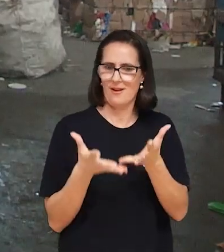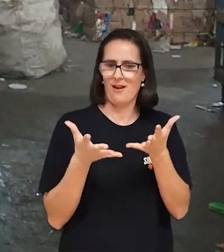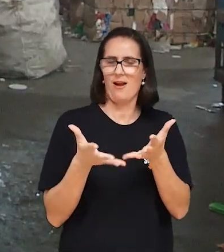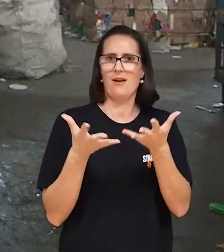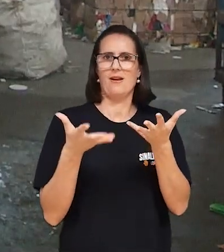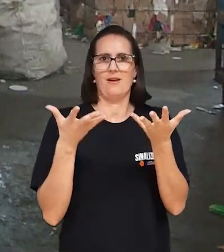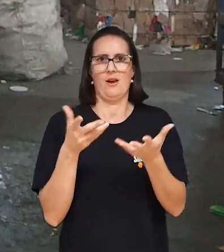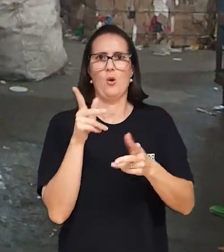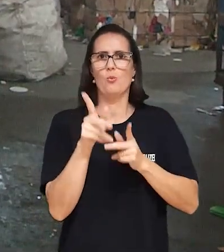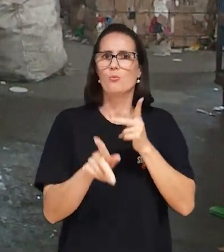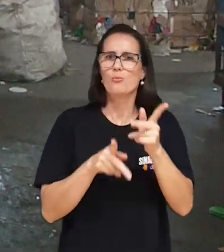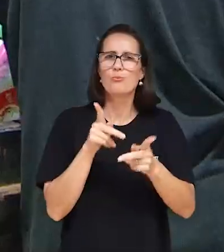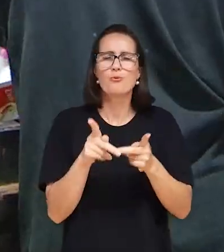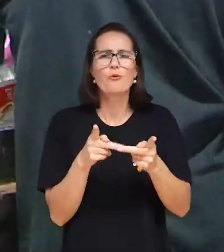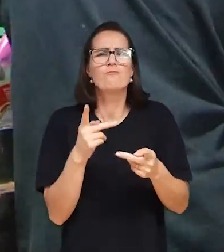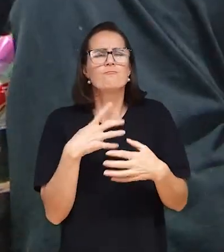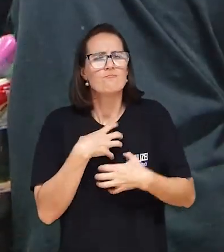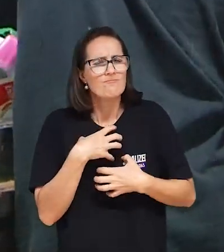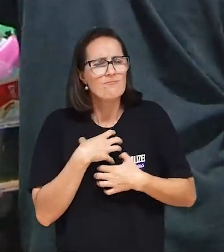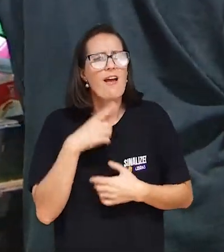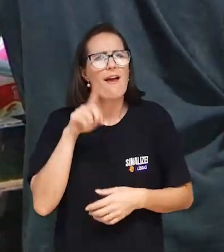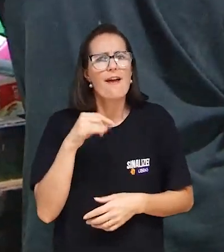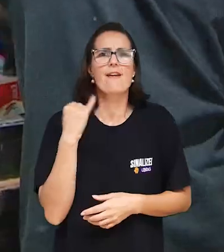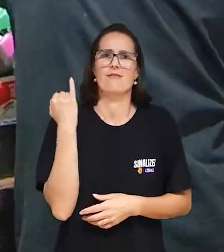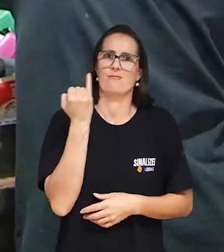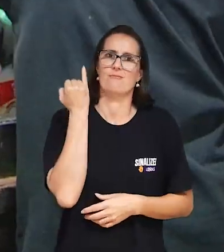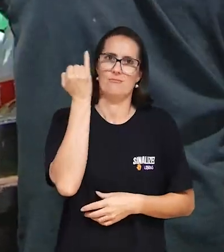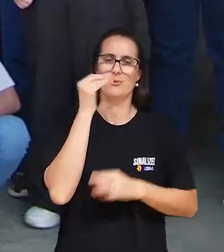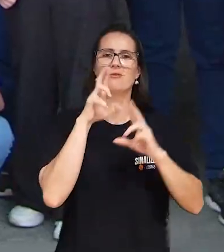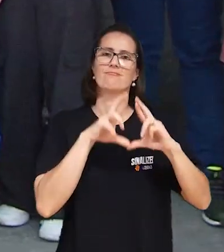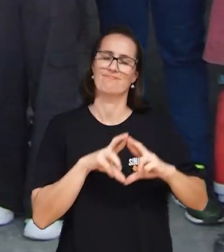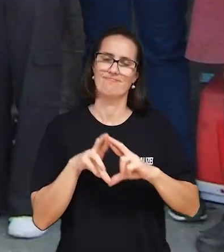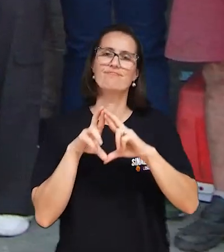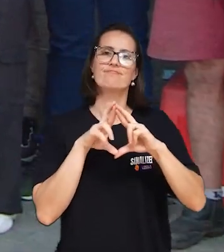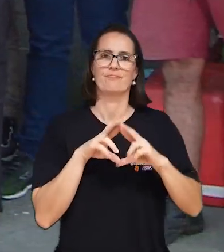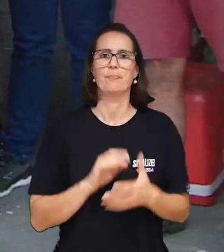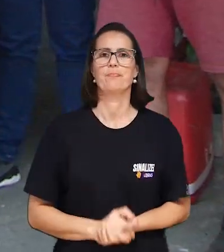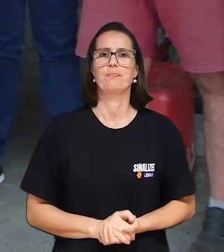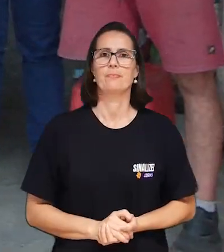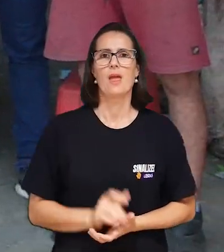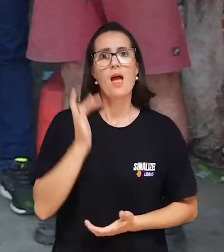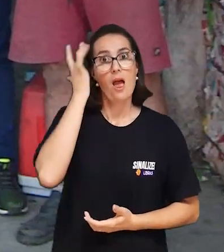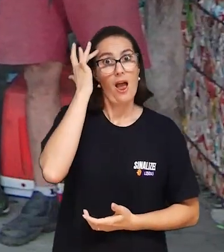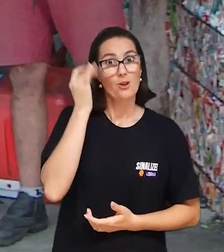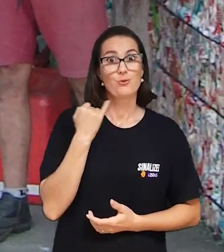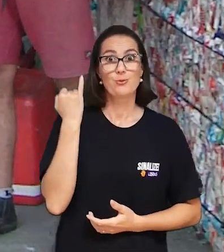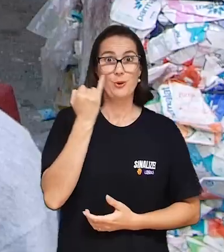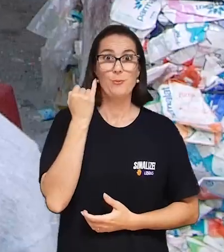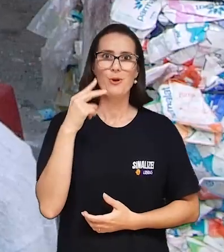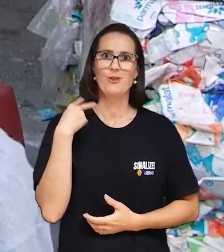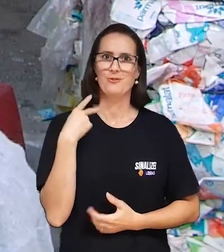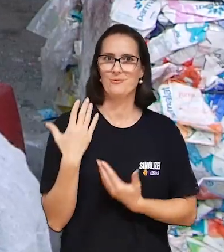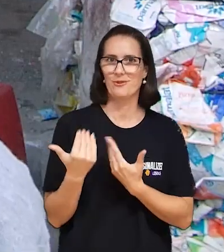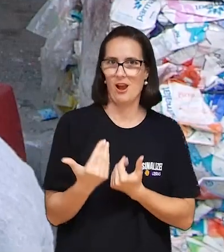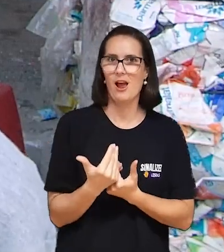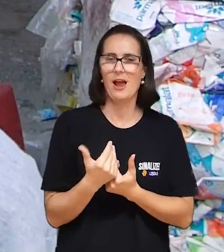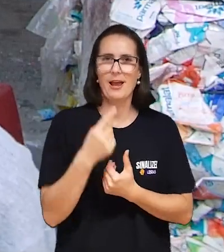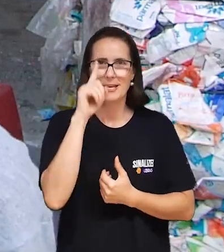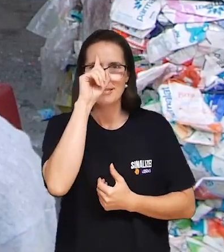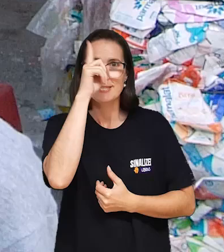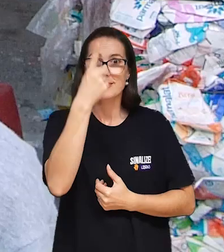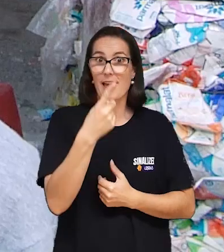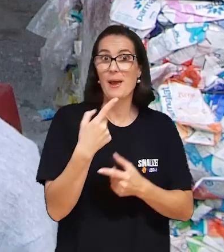liderando uma série de iniciativas para sensibilizar a população sobre a importância vital da reciclagem. Eu achei muito importante